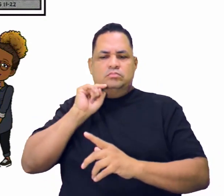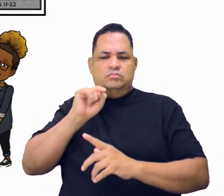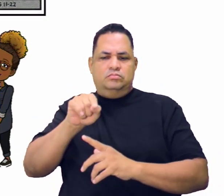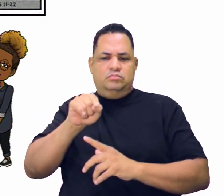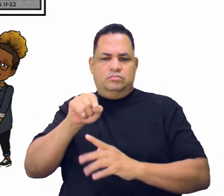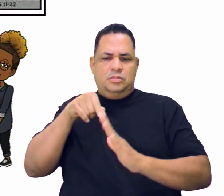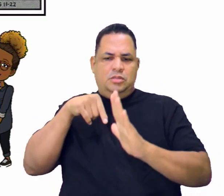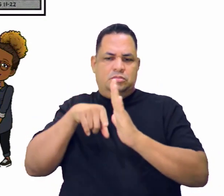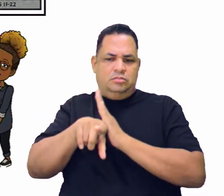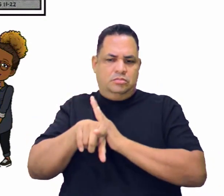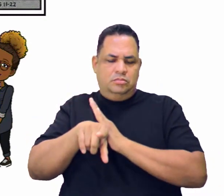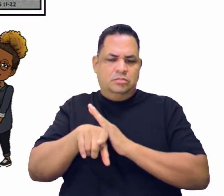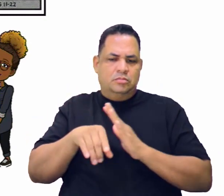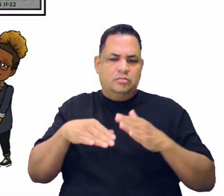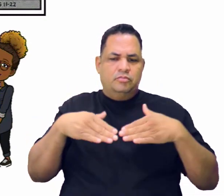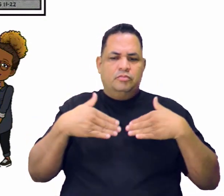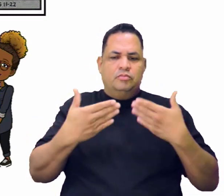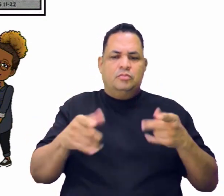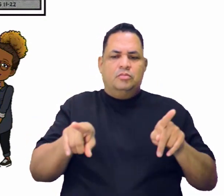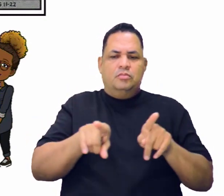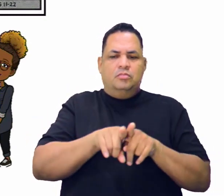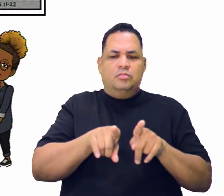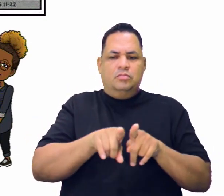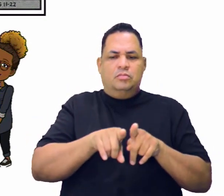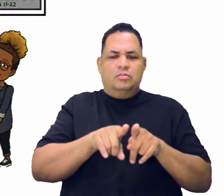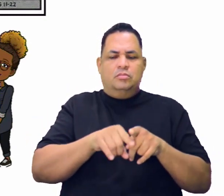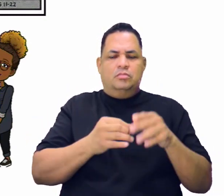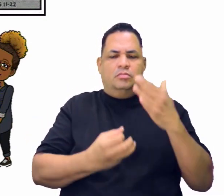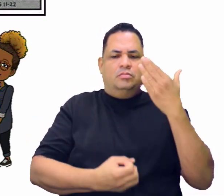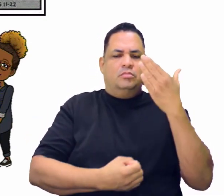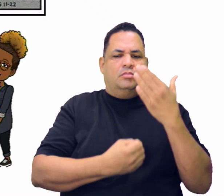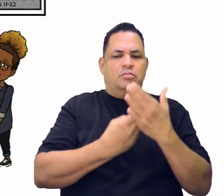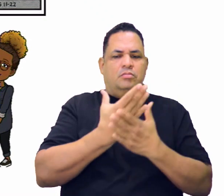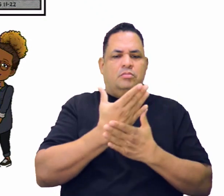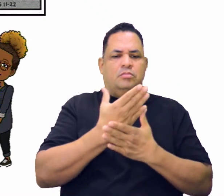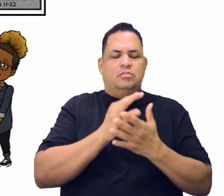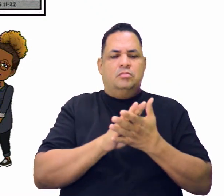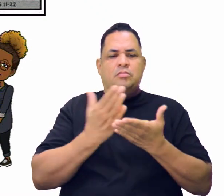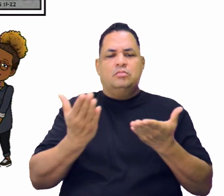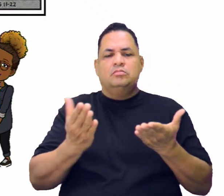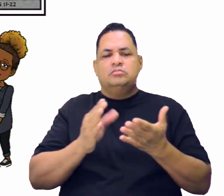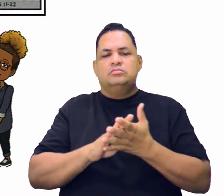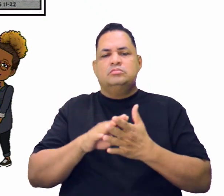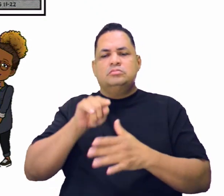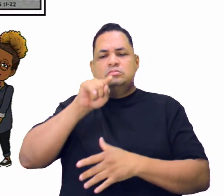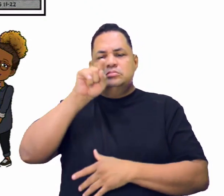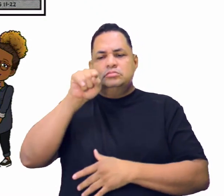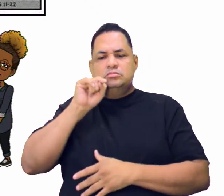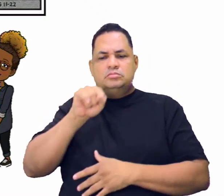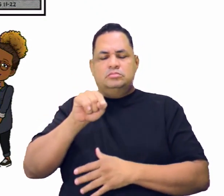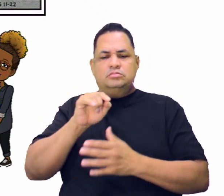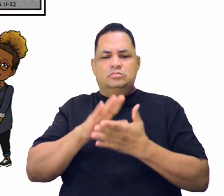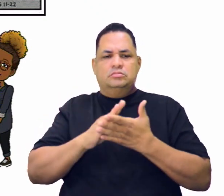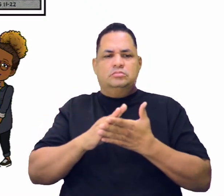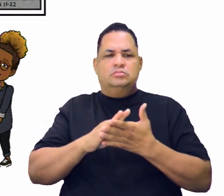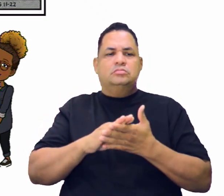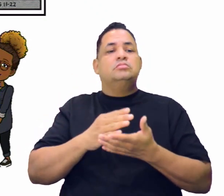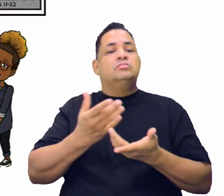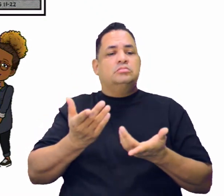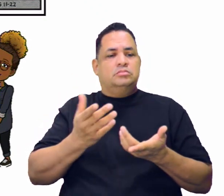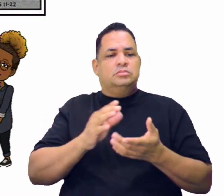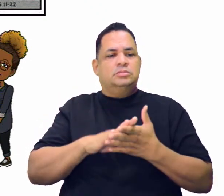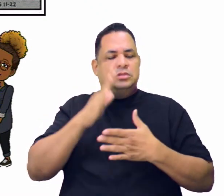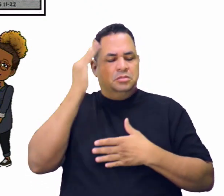às vezes, amadinhos, pode não aparecer esse ponto de interrogação e você sabe que será